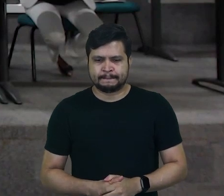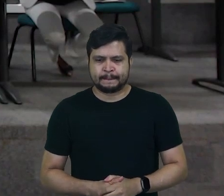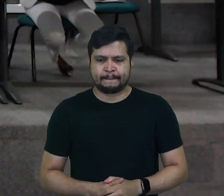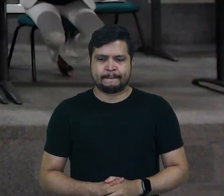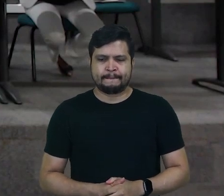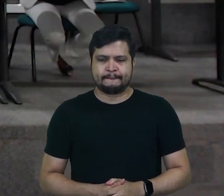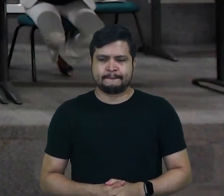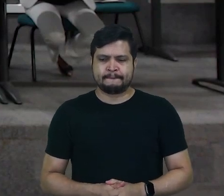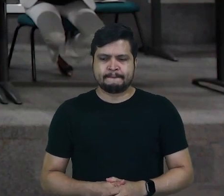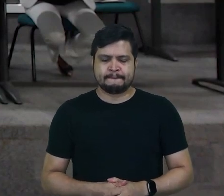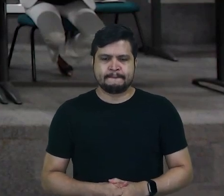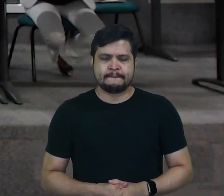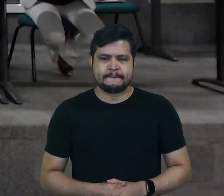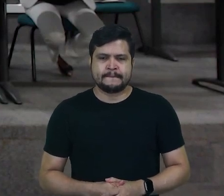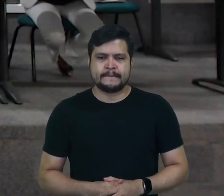que a Clara